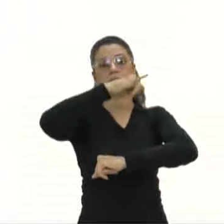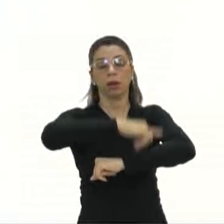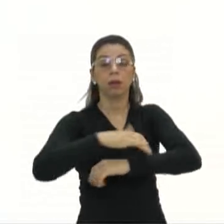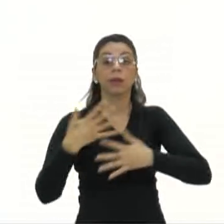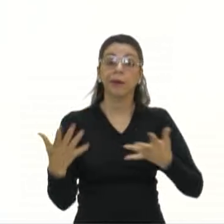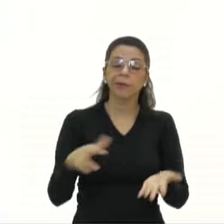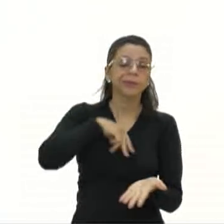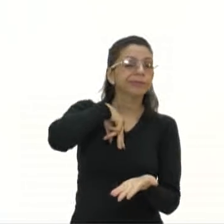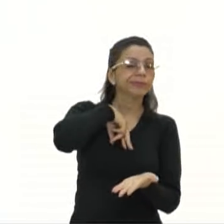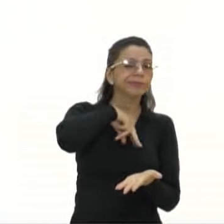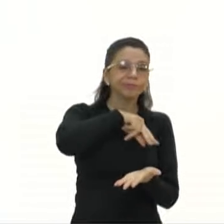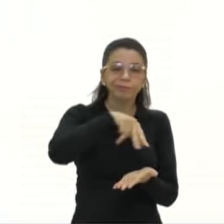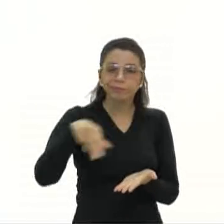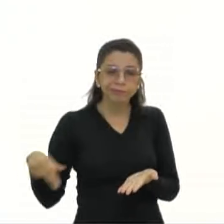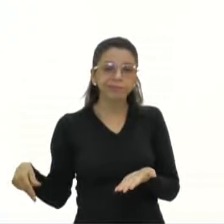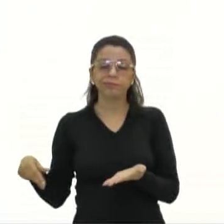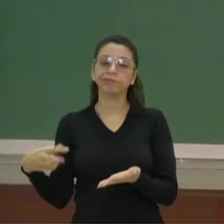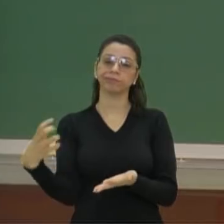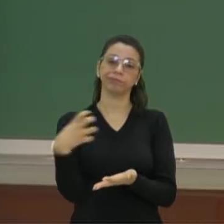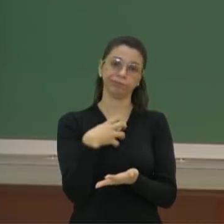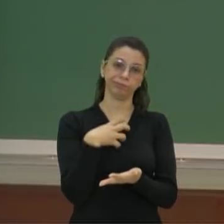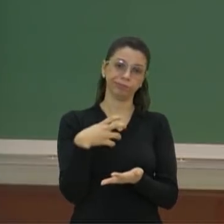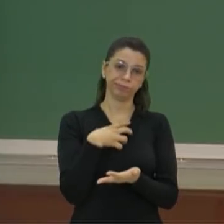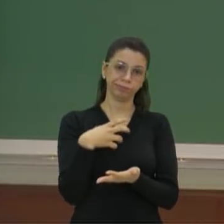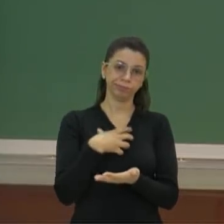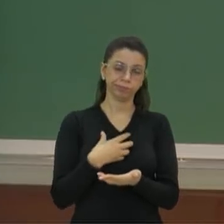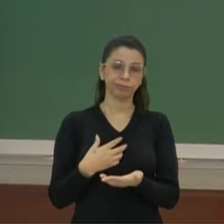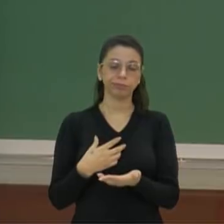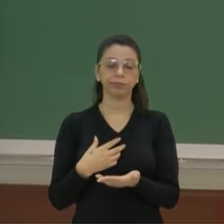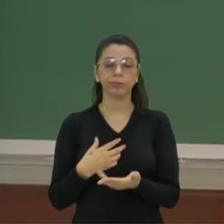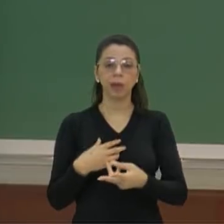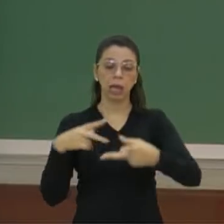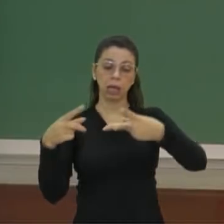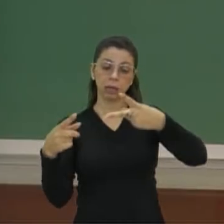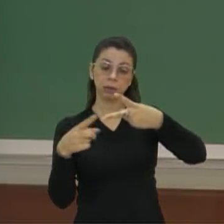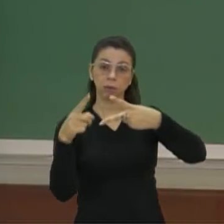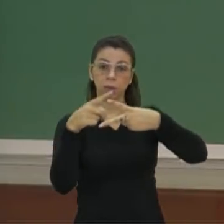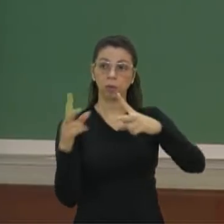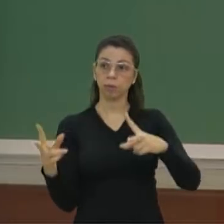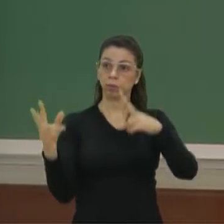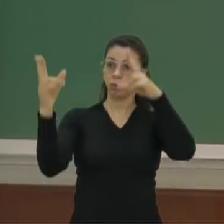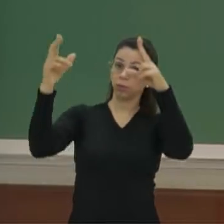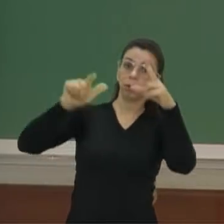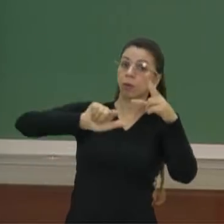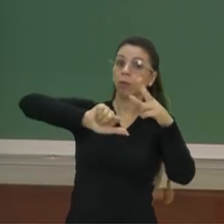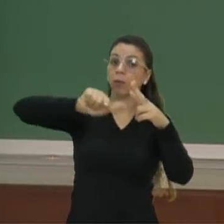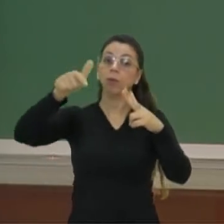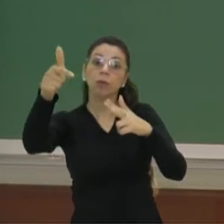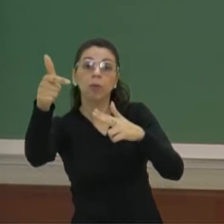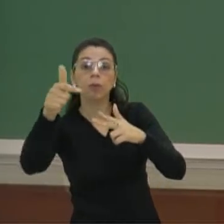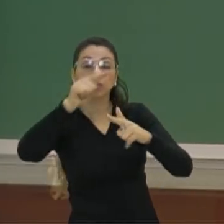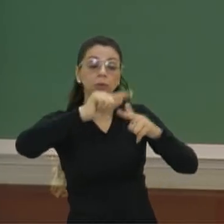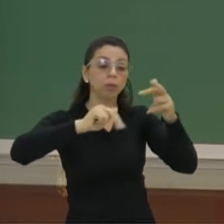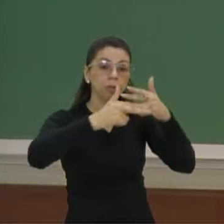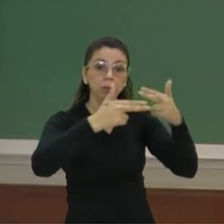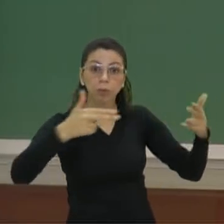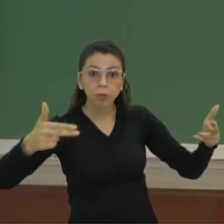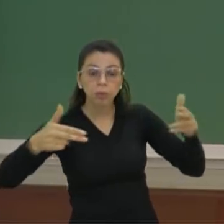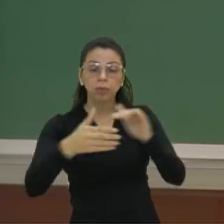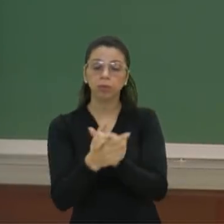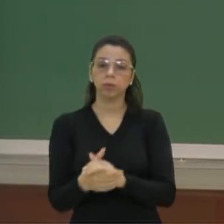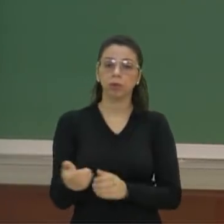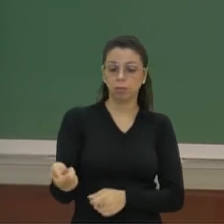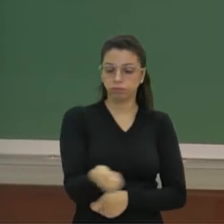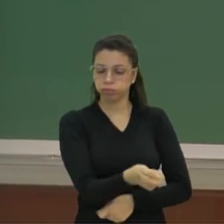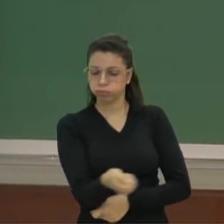Então reparem, e nesse segundo trecho da reportagem, ele mostra outros objetos que eu nem falei. Aspirador de pó, a